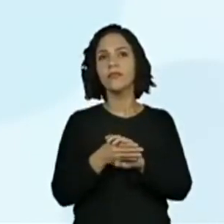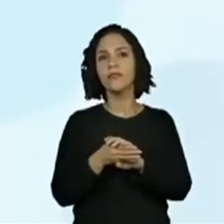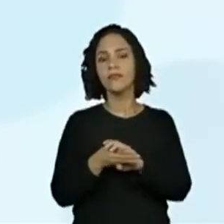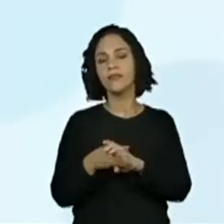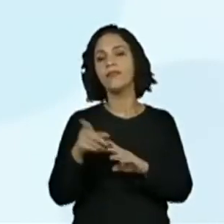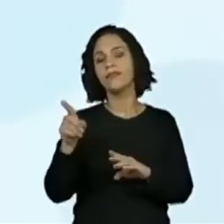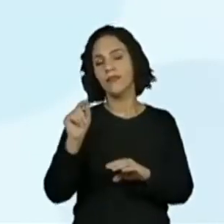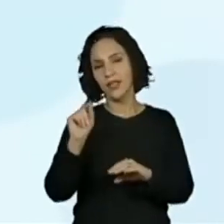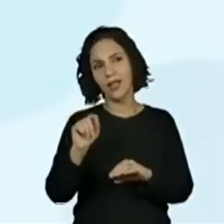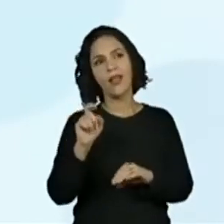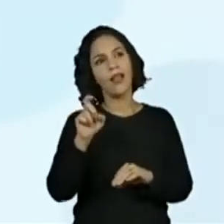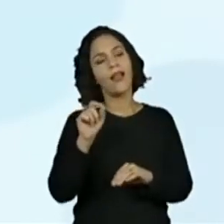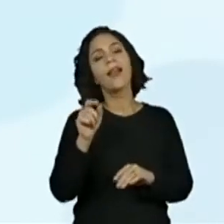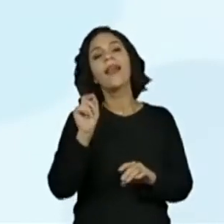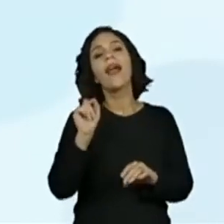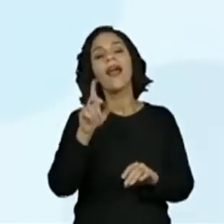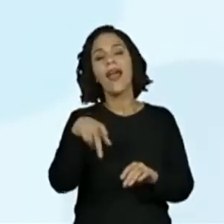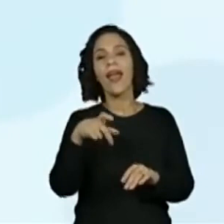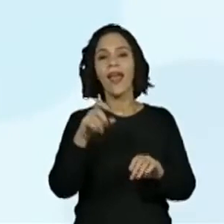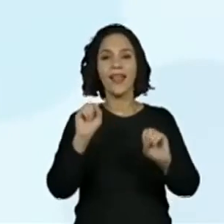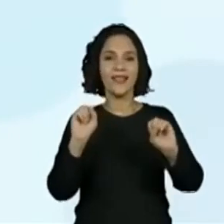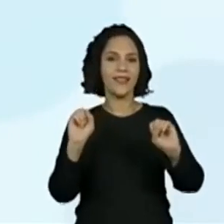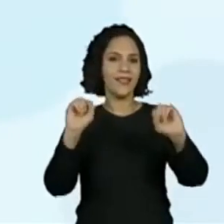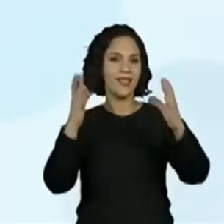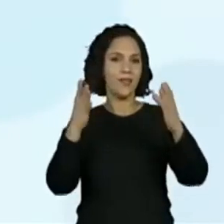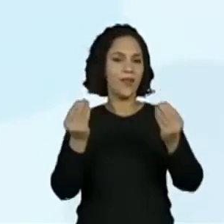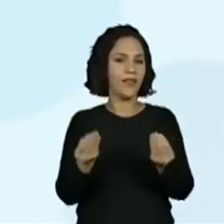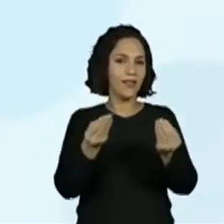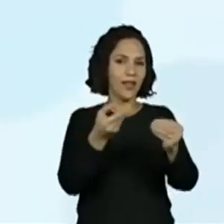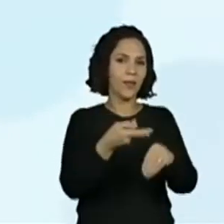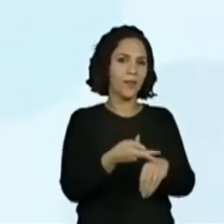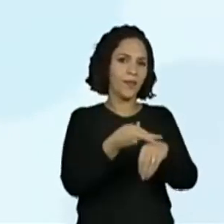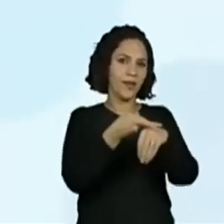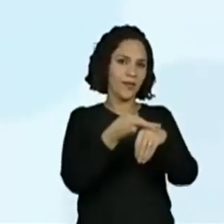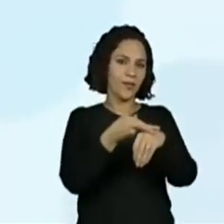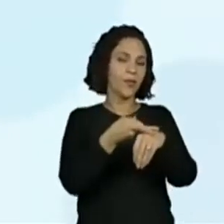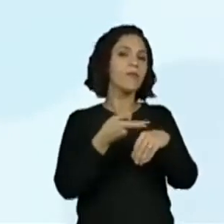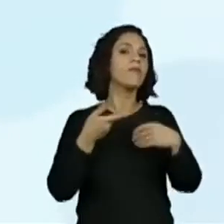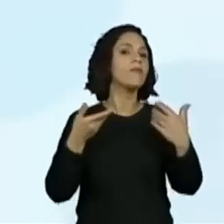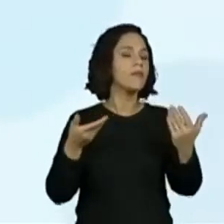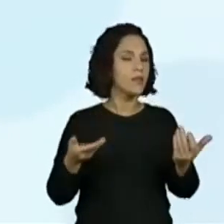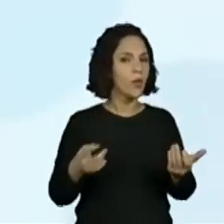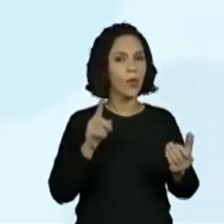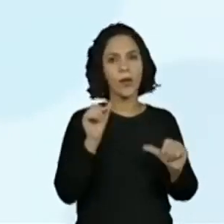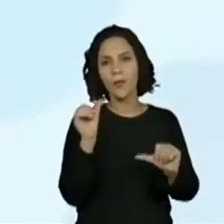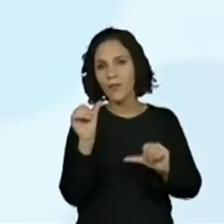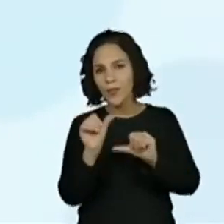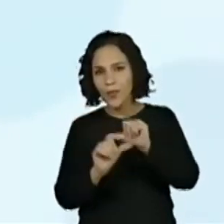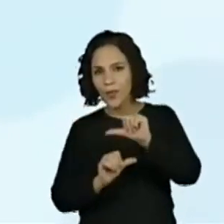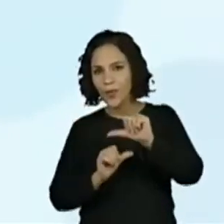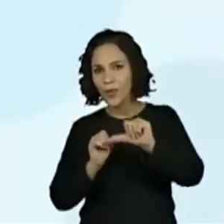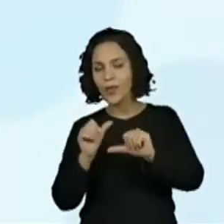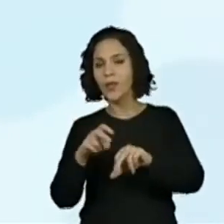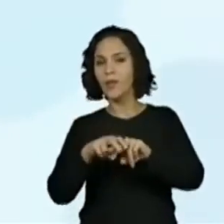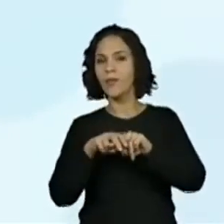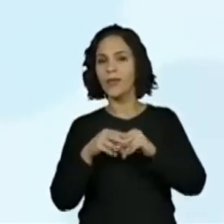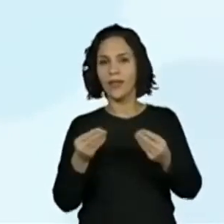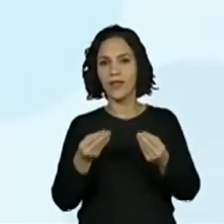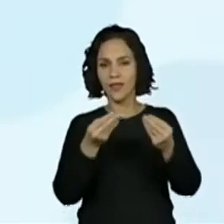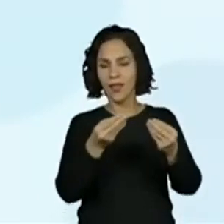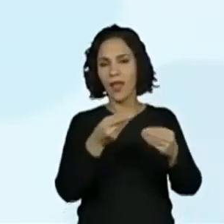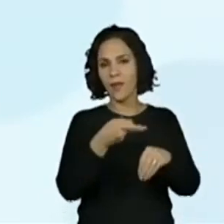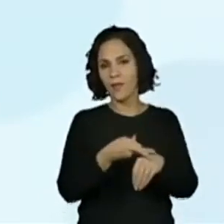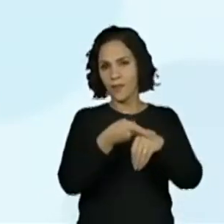Da cerimônia, isso mesmo, a entrega do prêmio. Então, está acontecendo, essa modificação é referente à entrega do